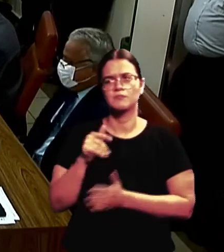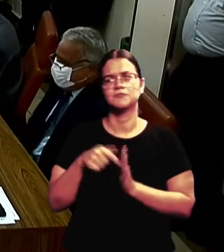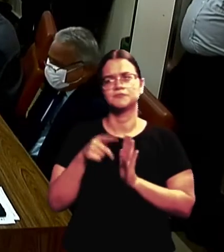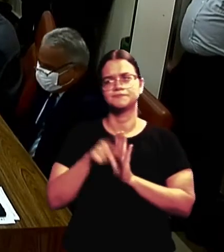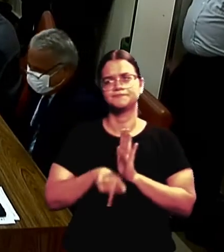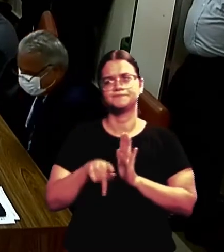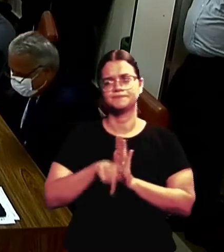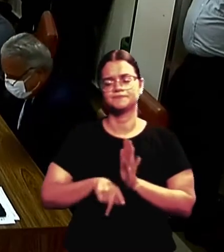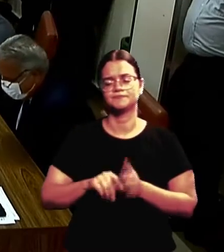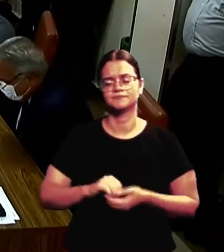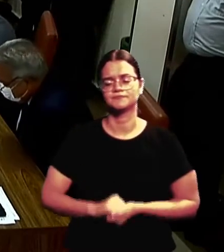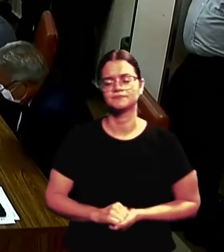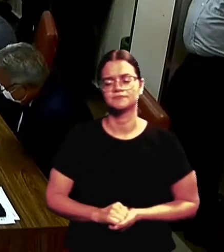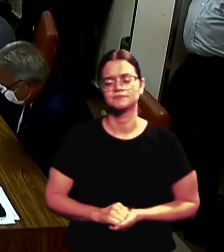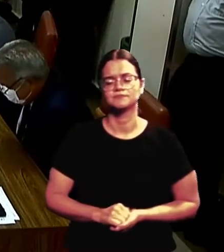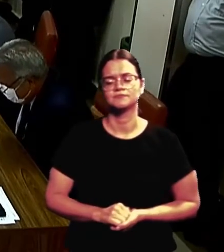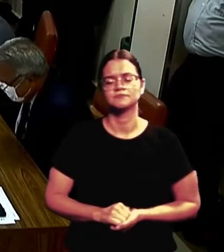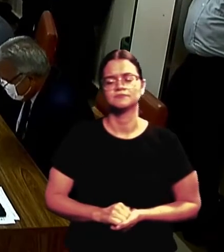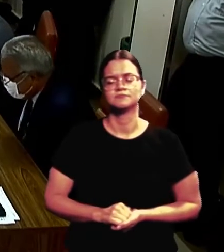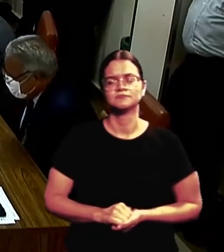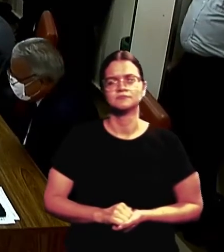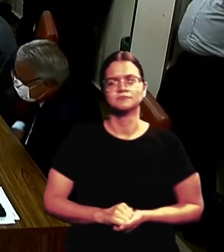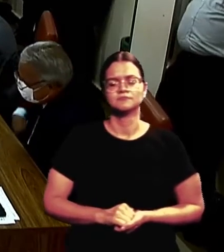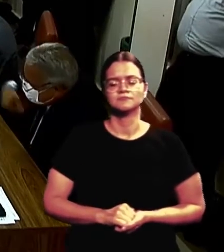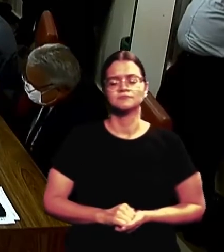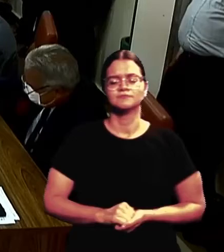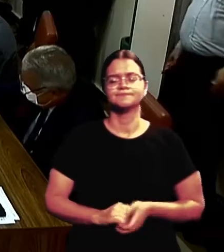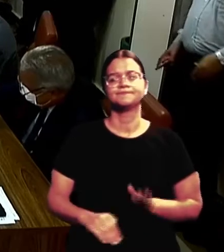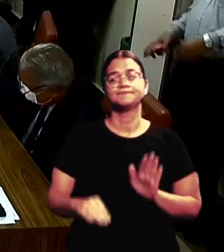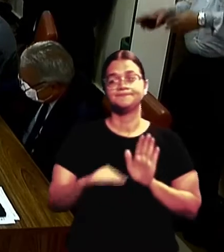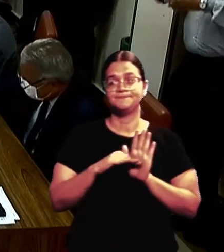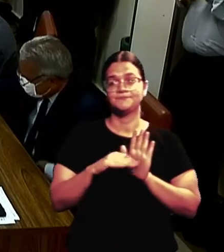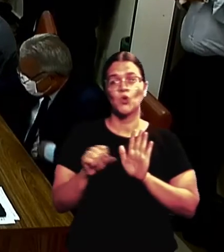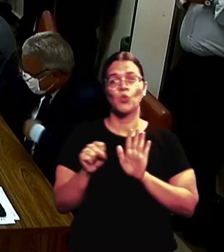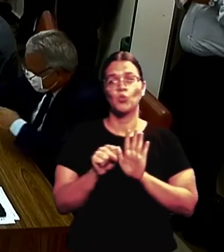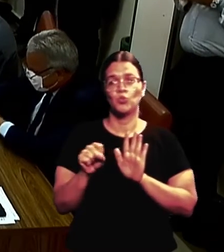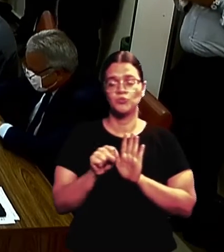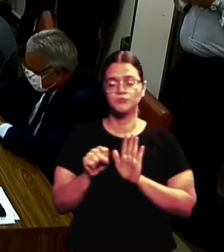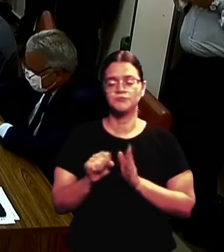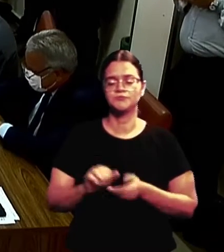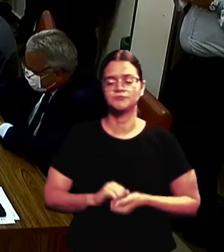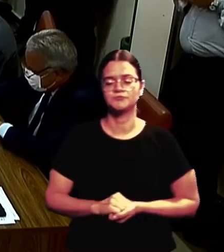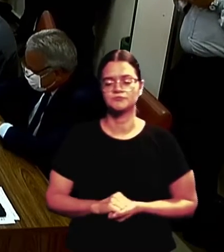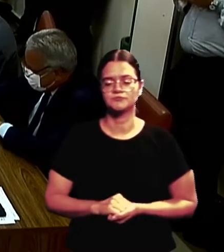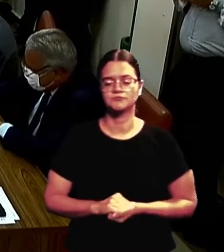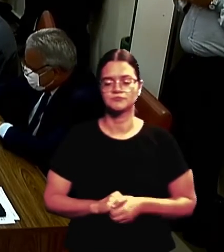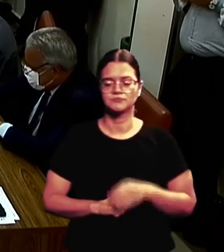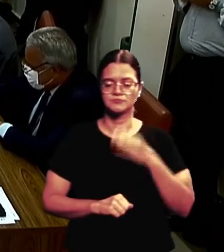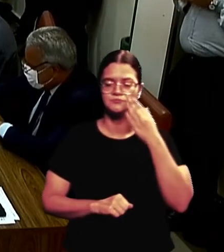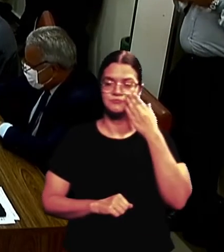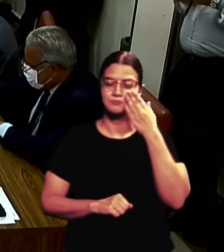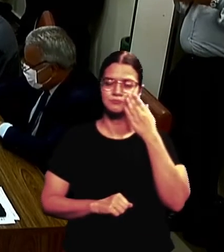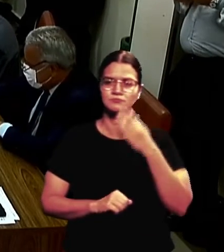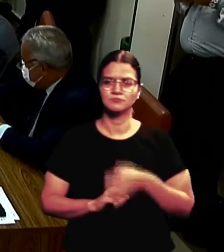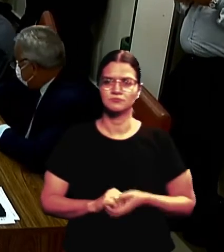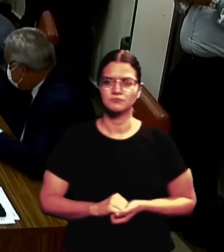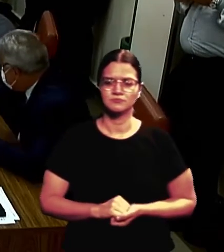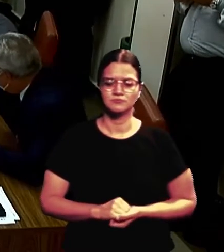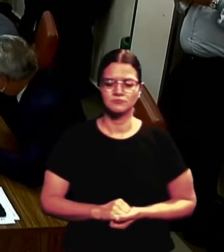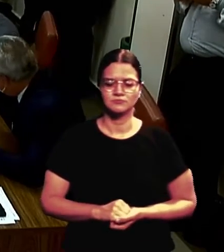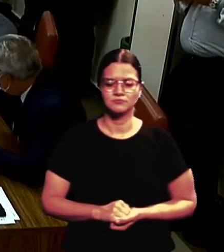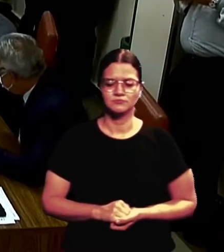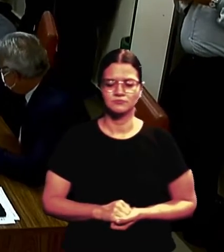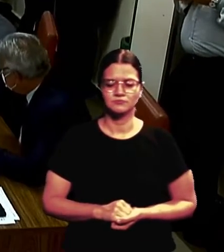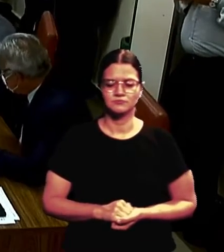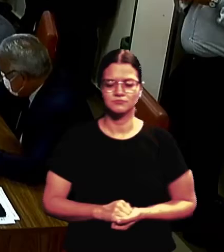Projeto aprovado. Item 8. Senhor presidente, item 8. Vereador.